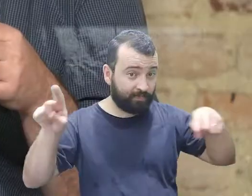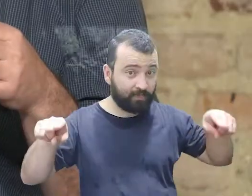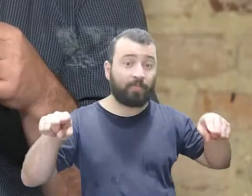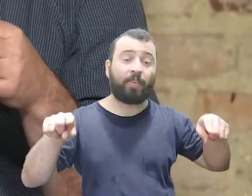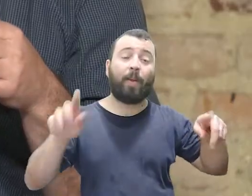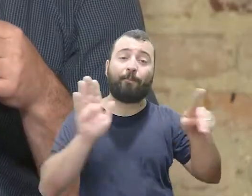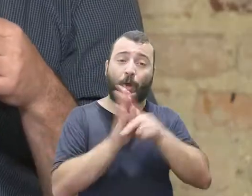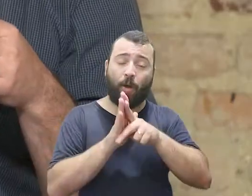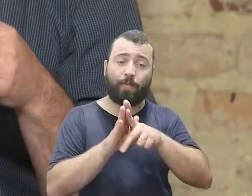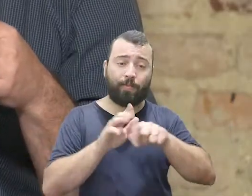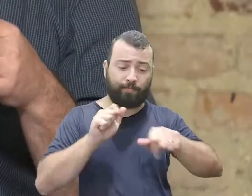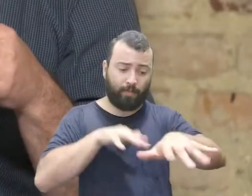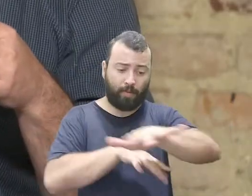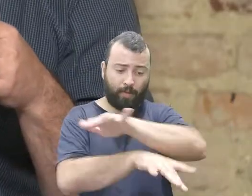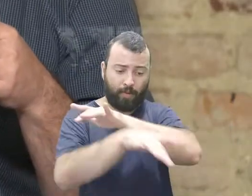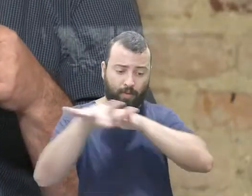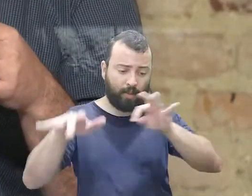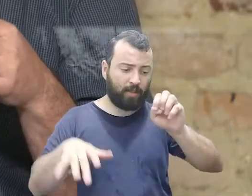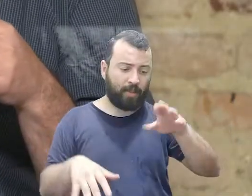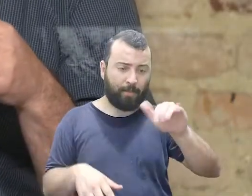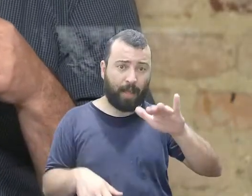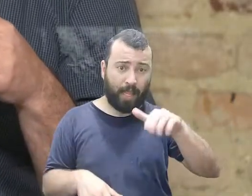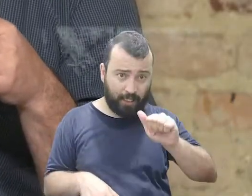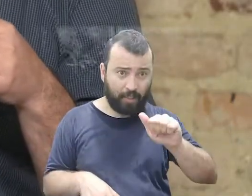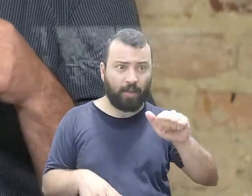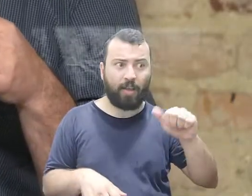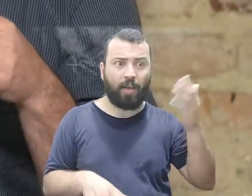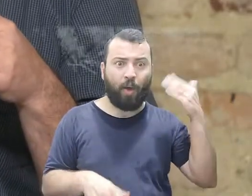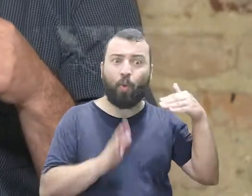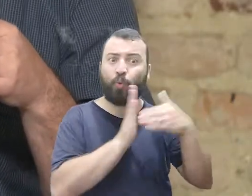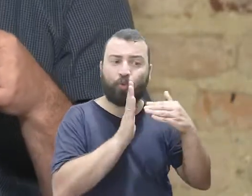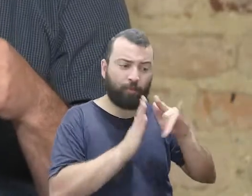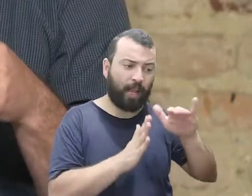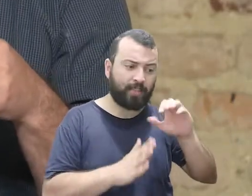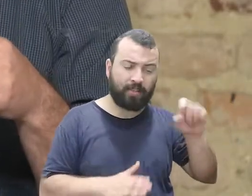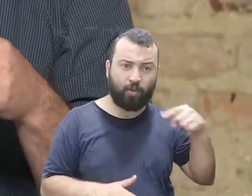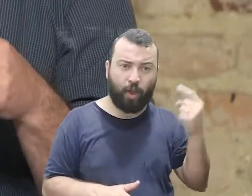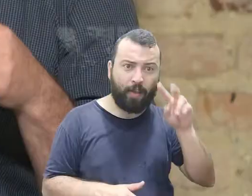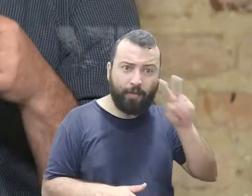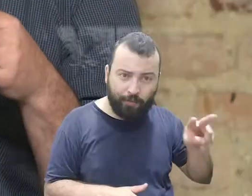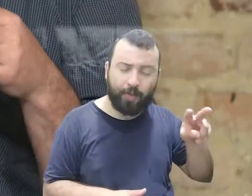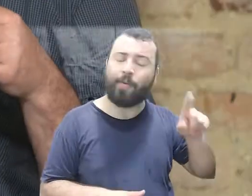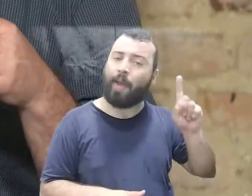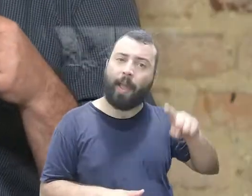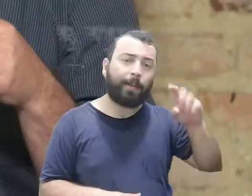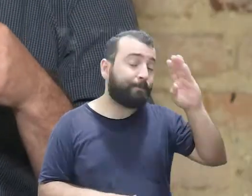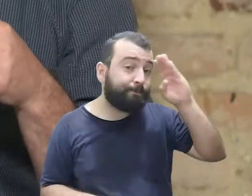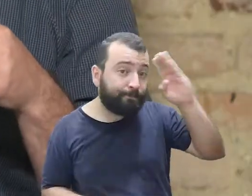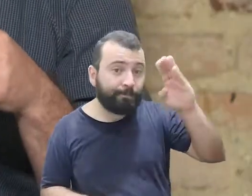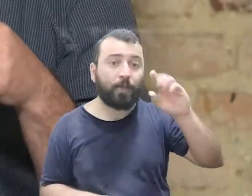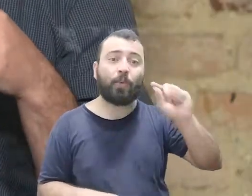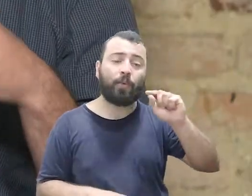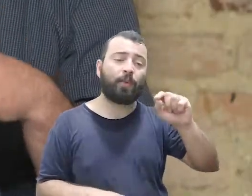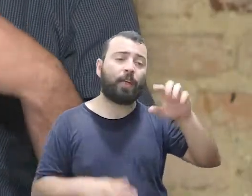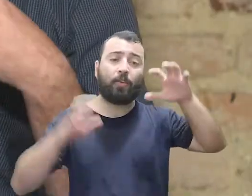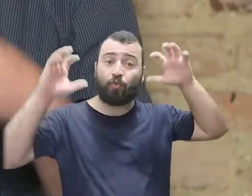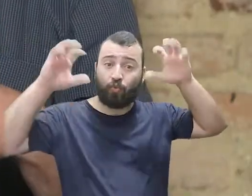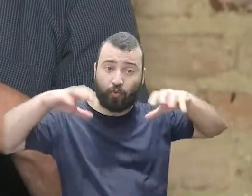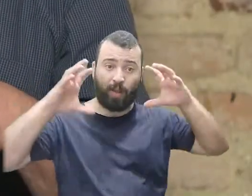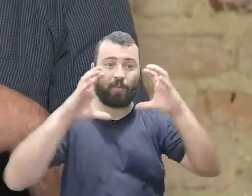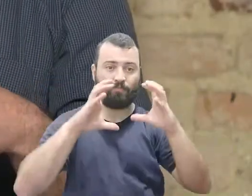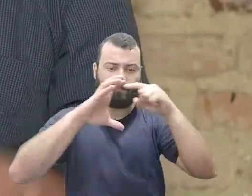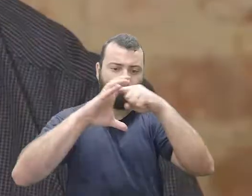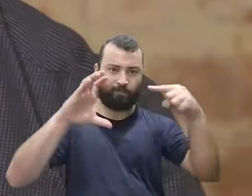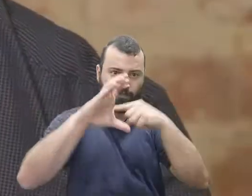variações da circulação termalina que nós observamos na última glaciação foram fundamentais no regime de chuva